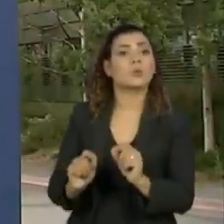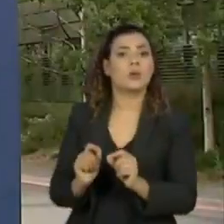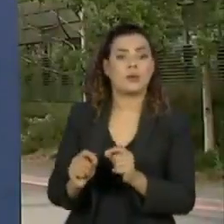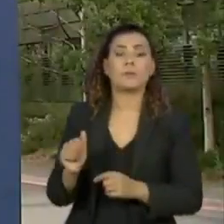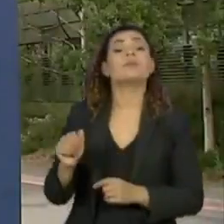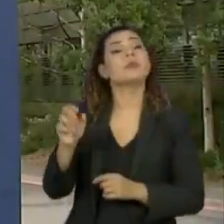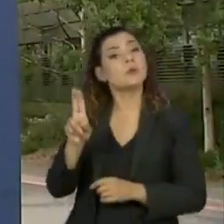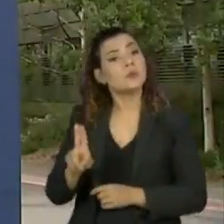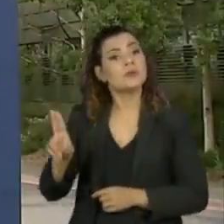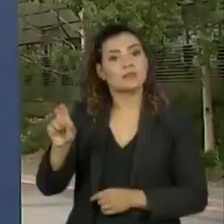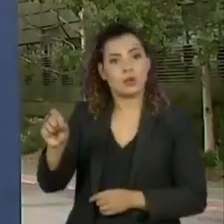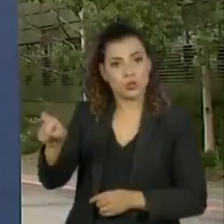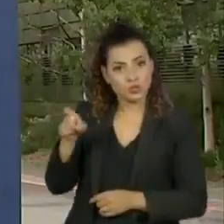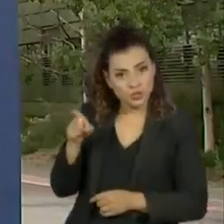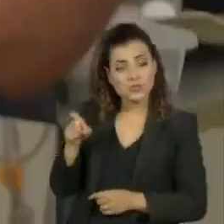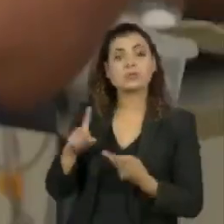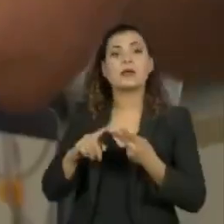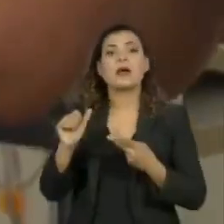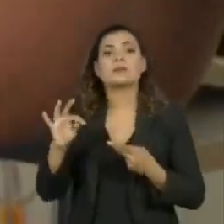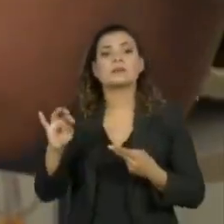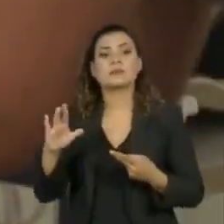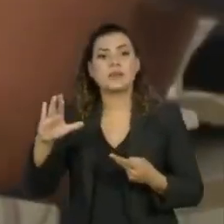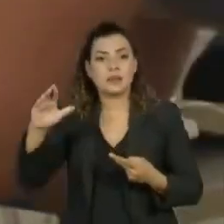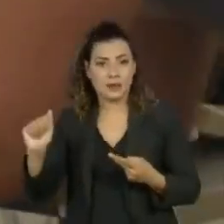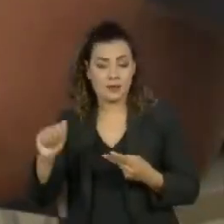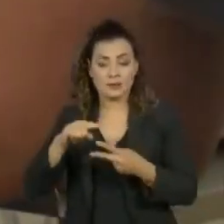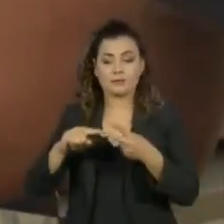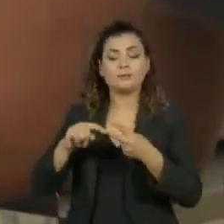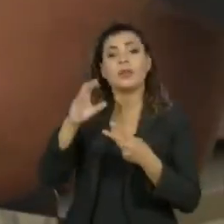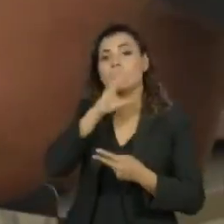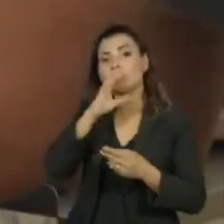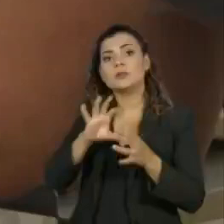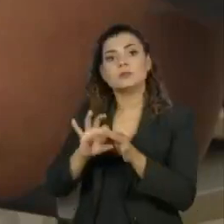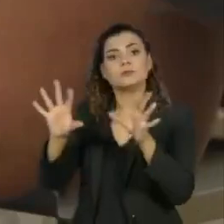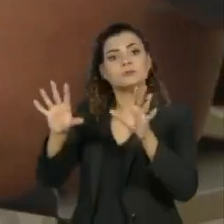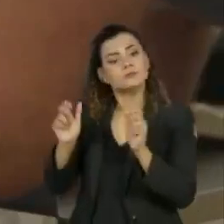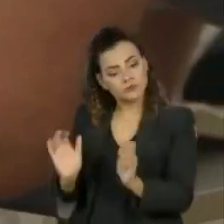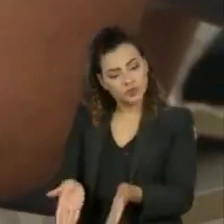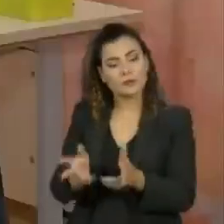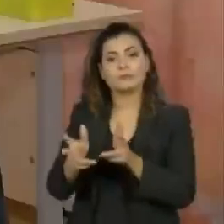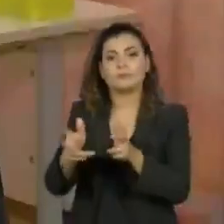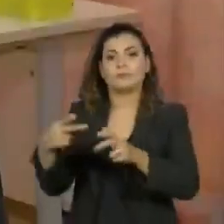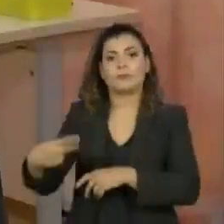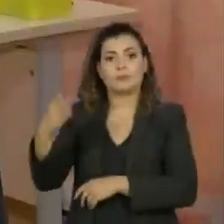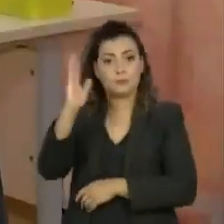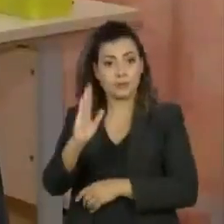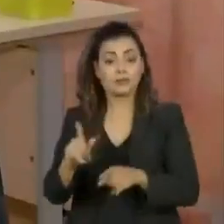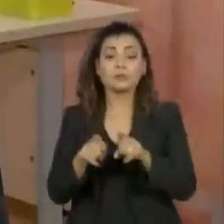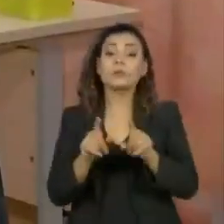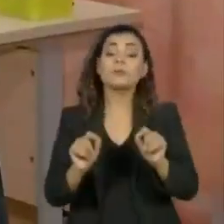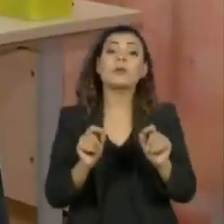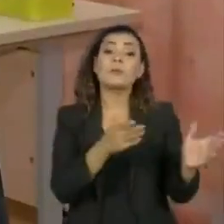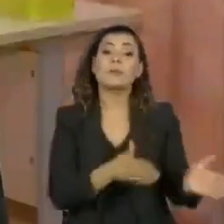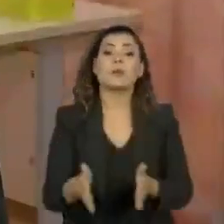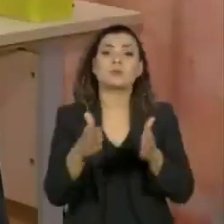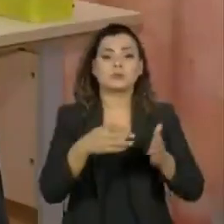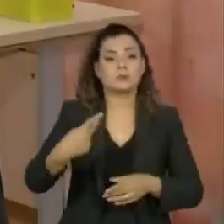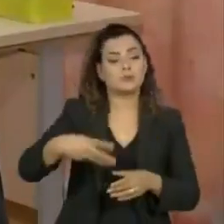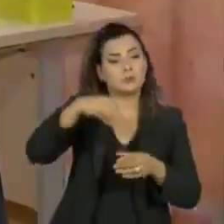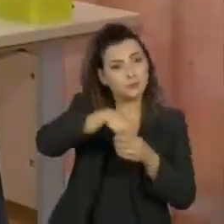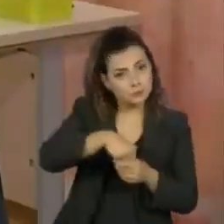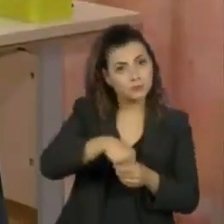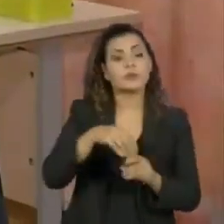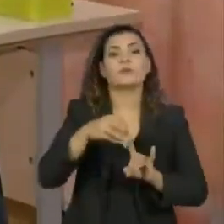as vacinas da Oxford-AstraZeneca, que tiveram uso emergencial liberado no Brasil e devem ser fabricadas aqui